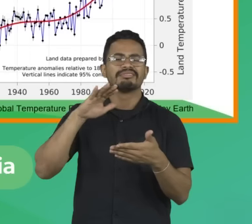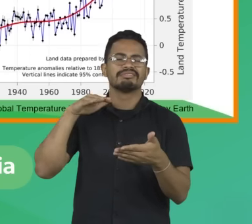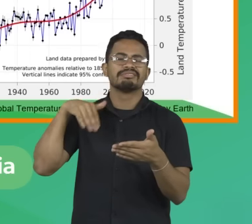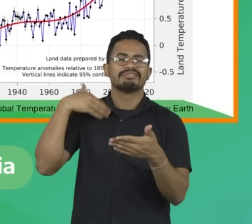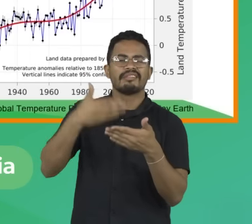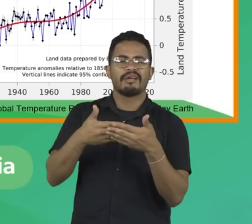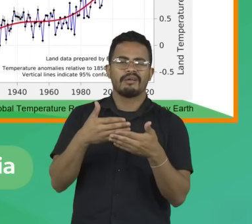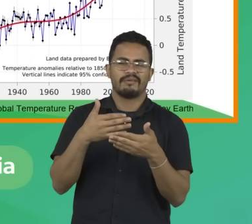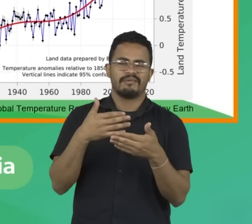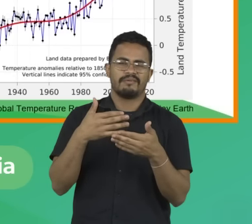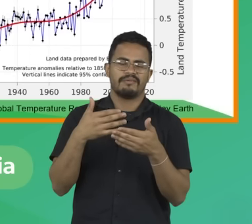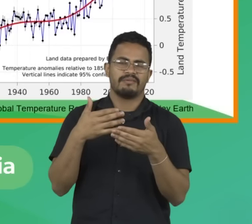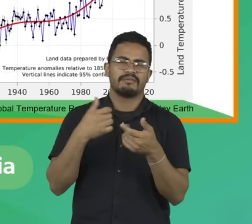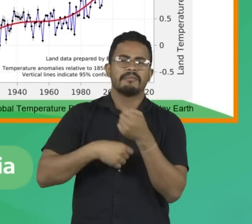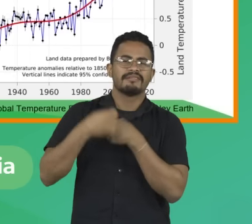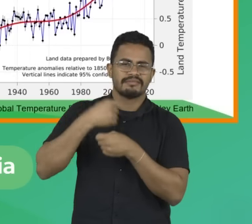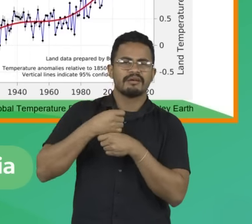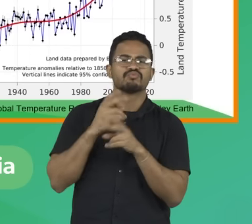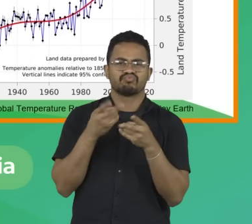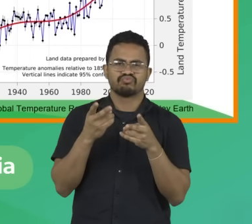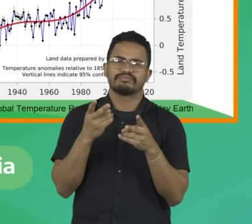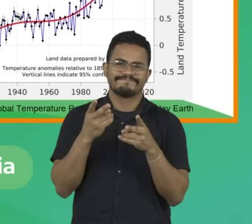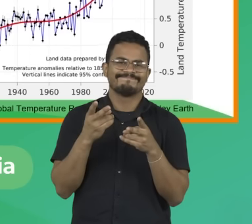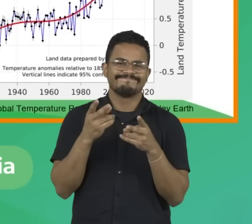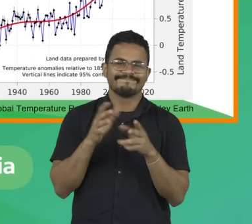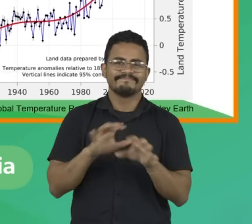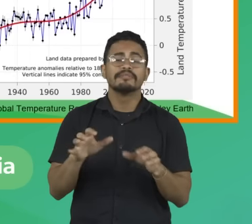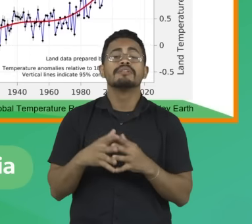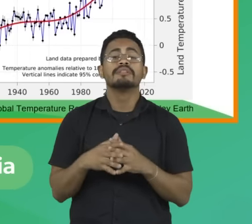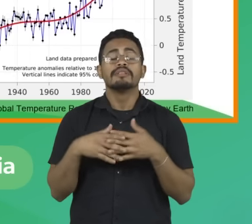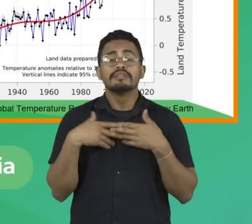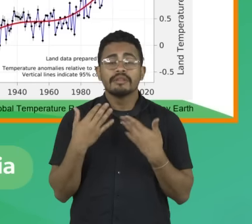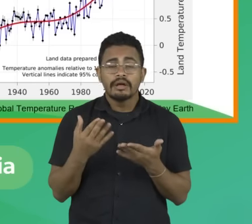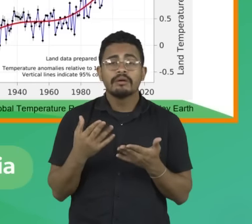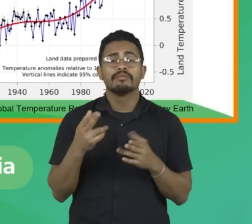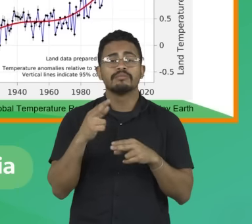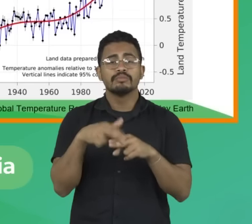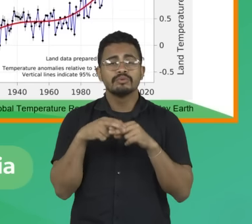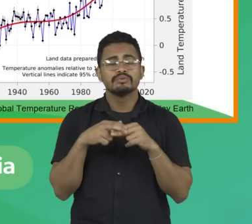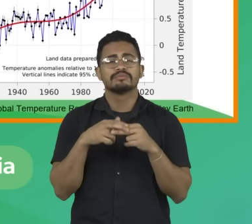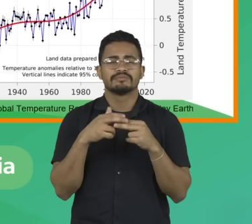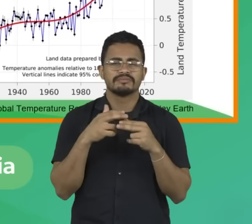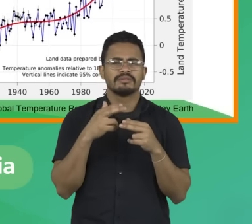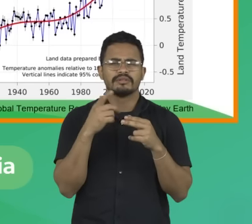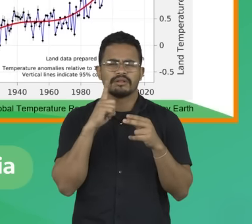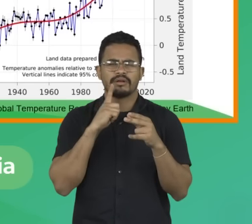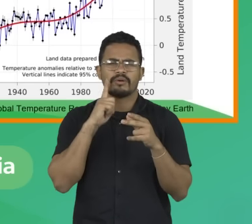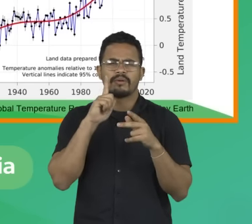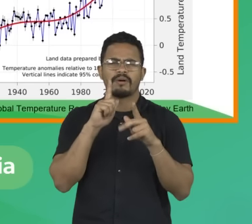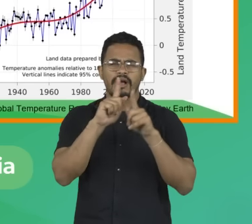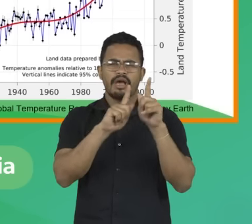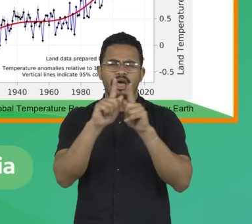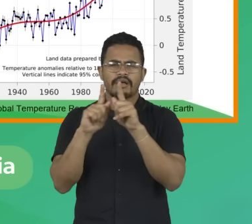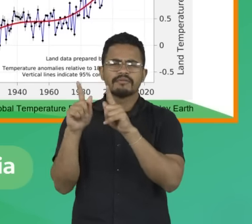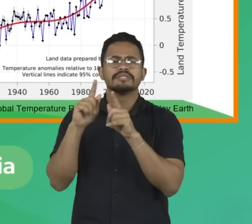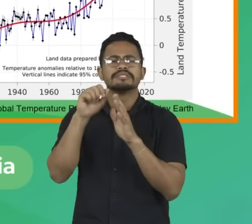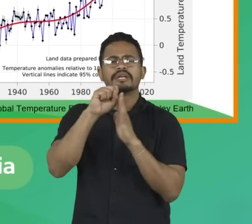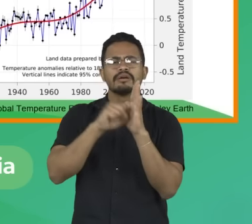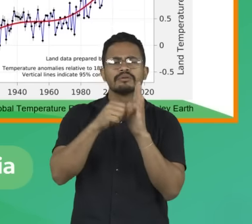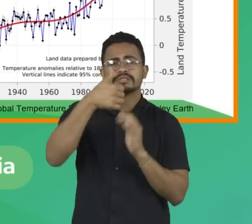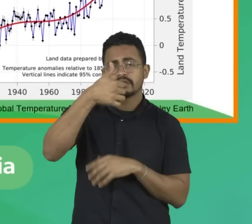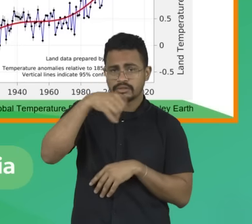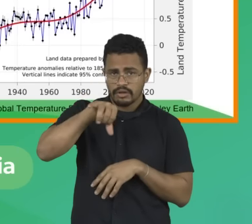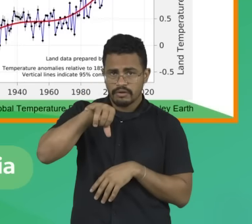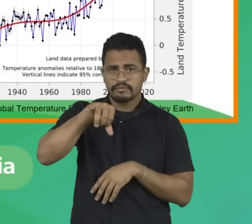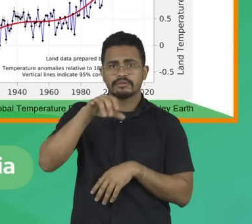mas continua desenvolvendo do mesmo jeito. Aí nós temos uma série, como você pode ver nesse gráfico, que desde o século XIX